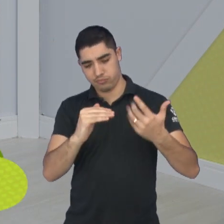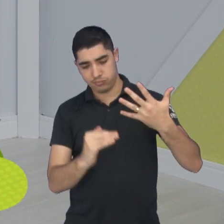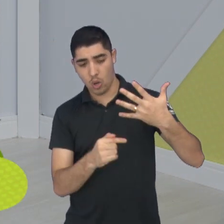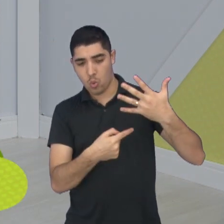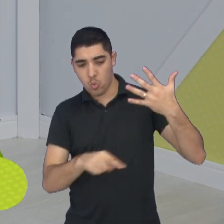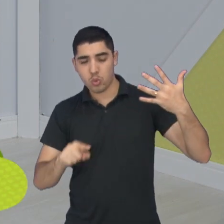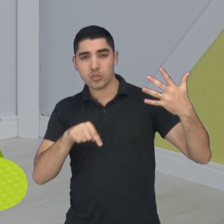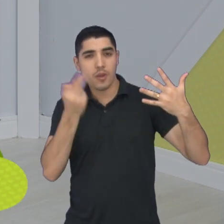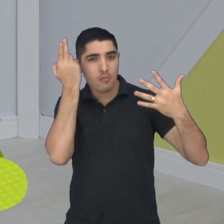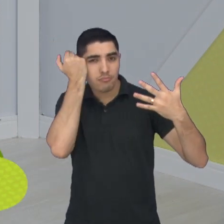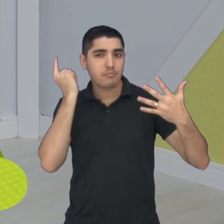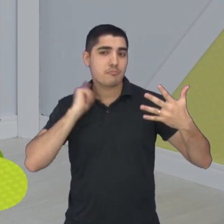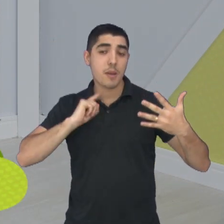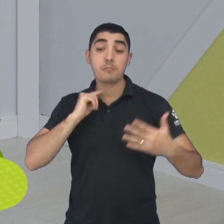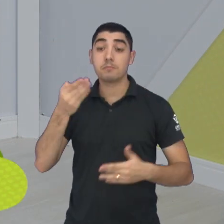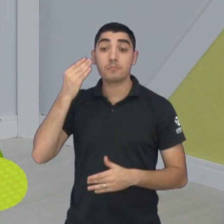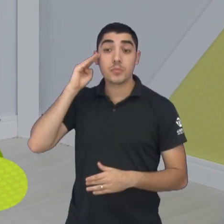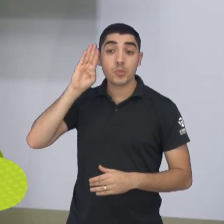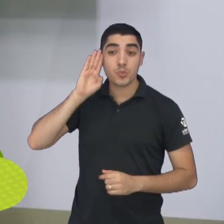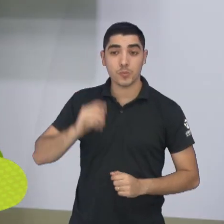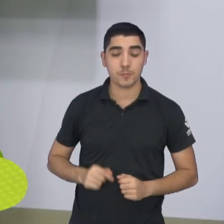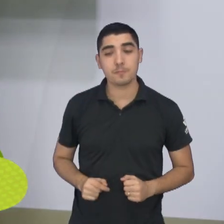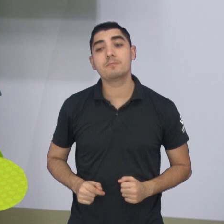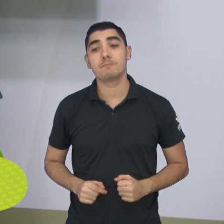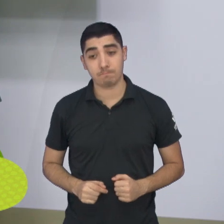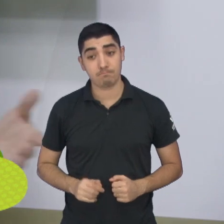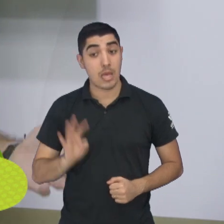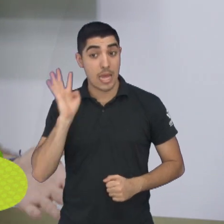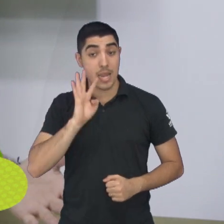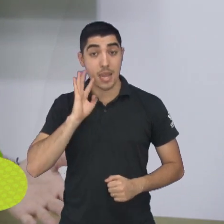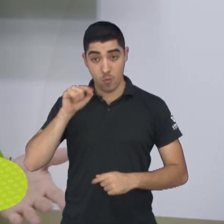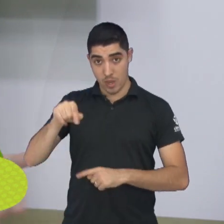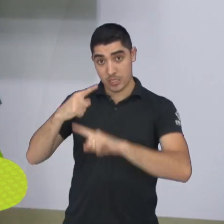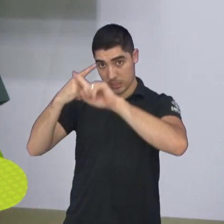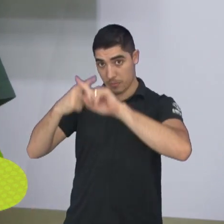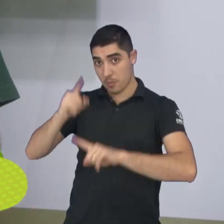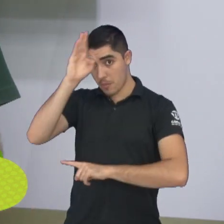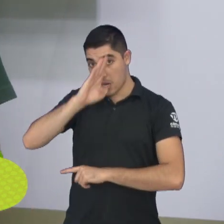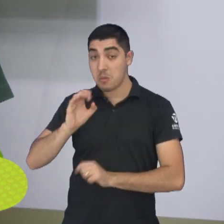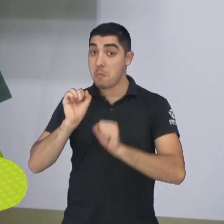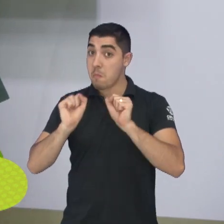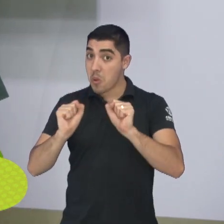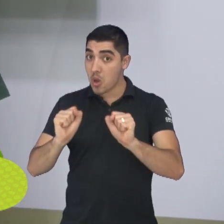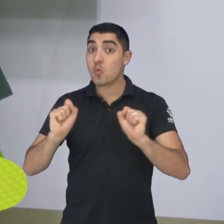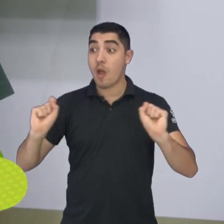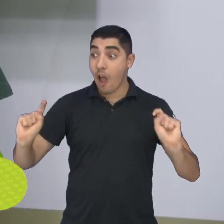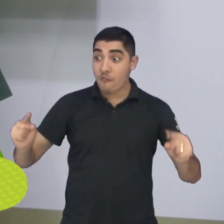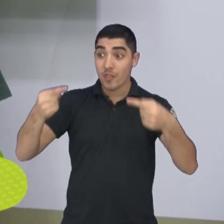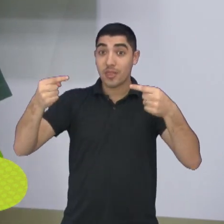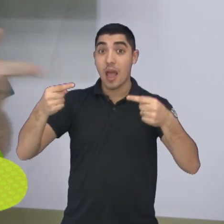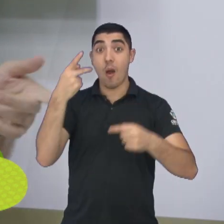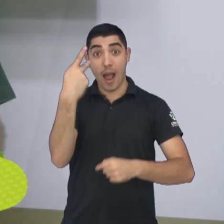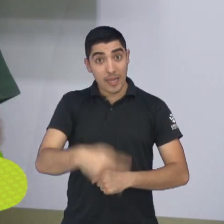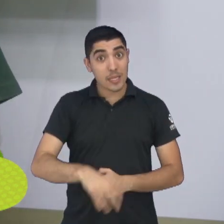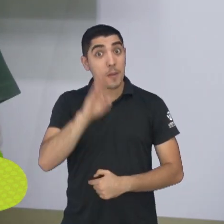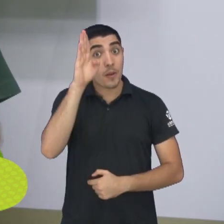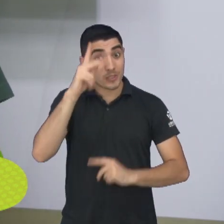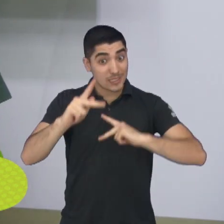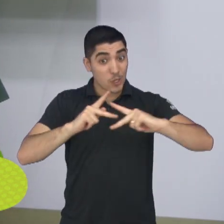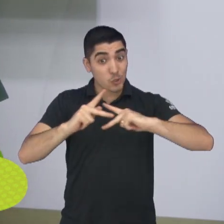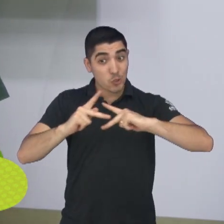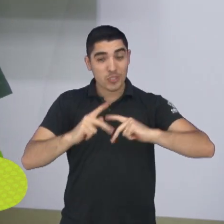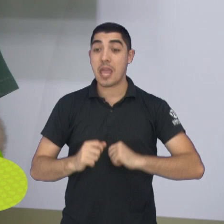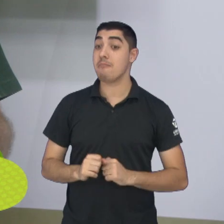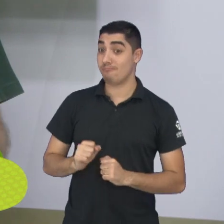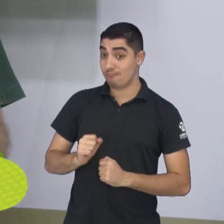da competição, Brunão. E o legal é que a Superliga aí pode ser que a final seja feita aqui em São José de novo. Masculino e feminino. Masculino e feminino tem